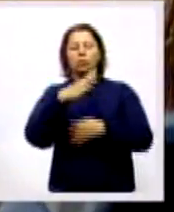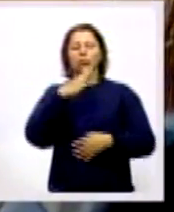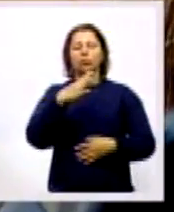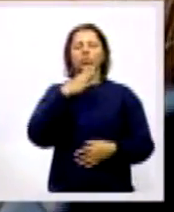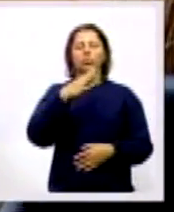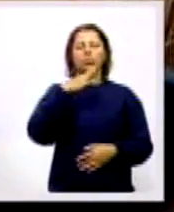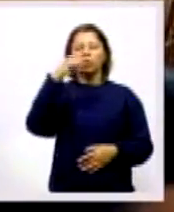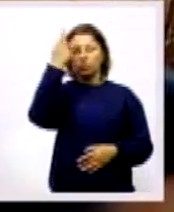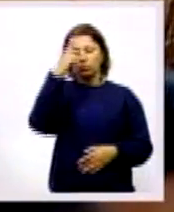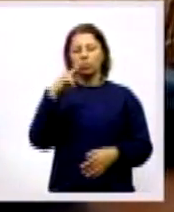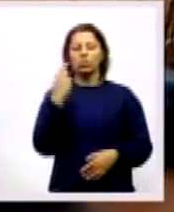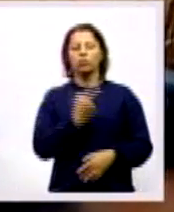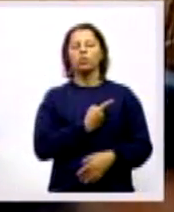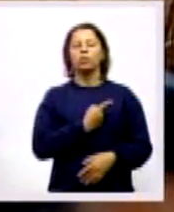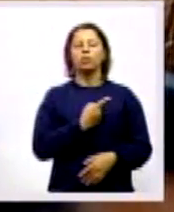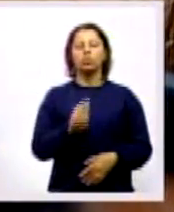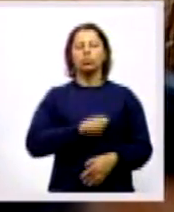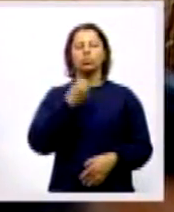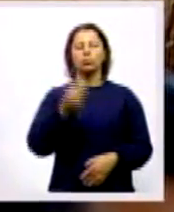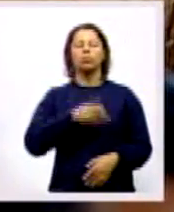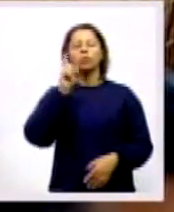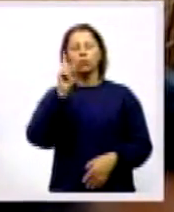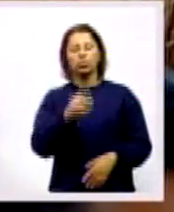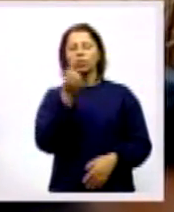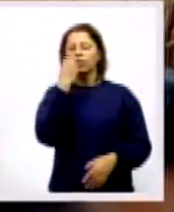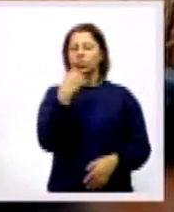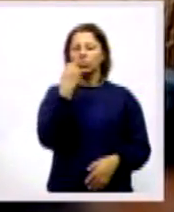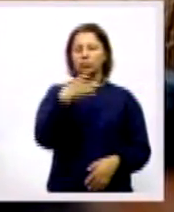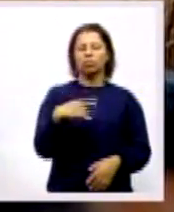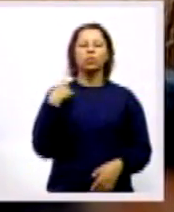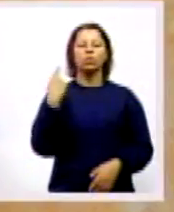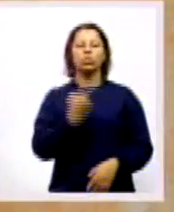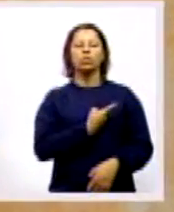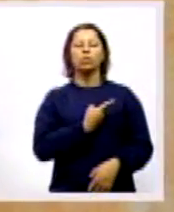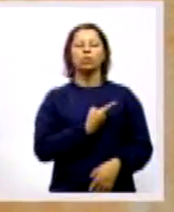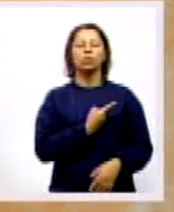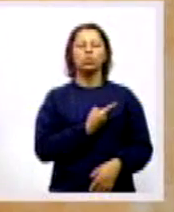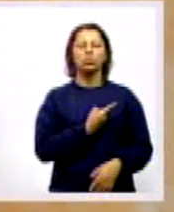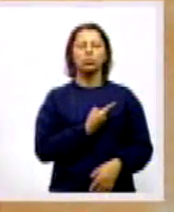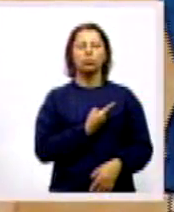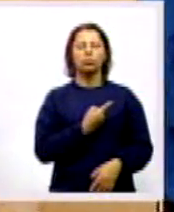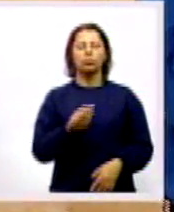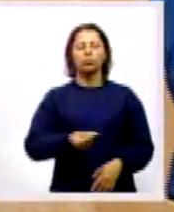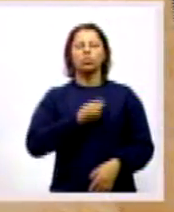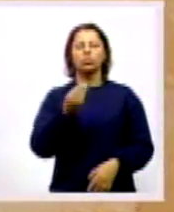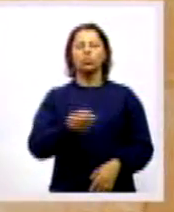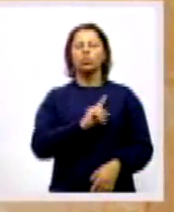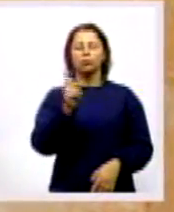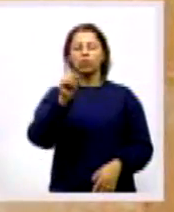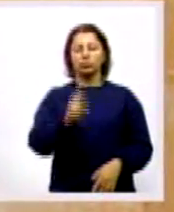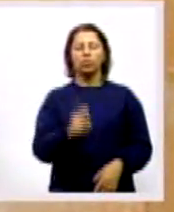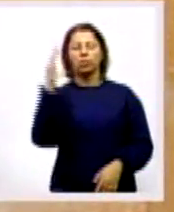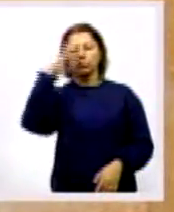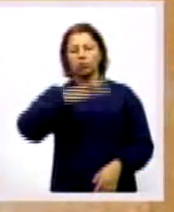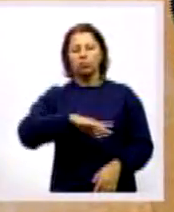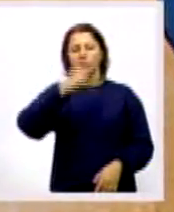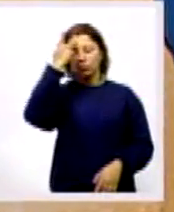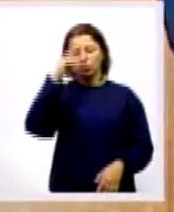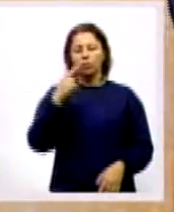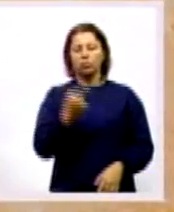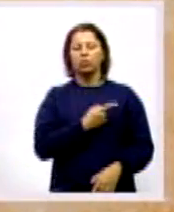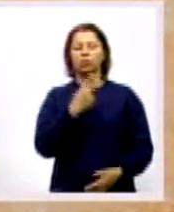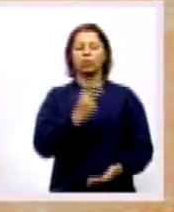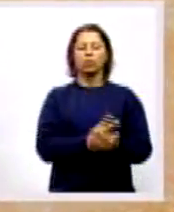conhecimento para que a nossa ação seja satisfatória, para que a nossa ação não seja uma ação maléfica para nós